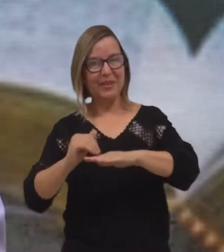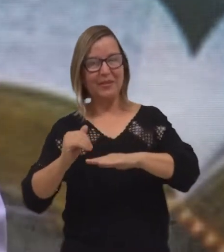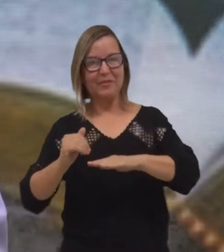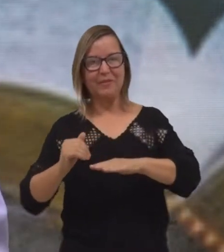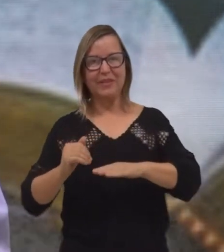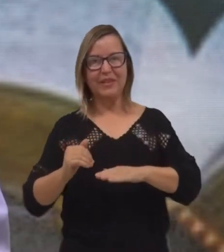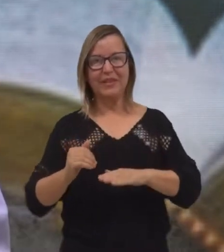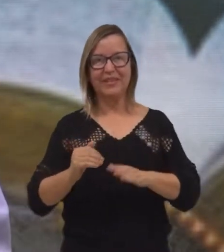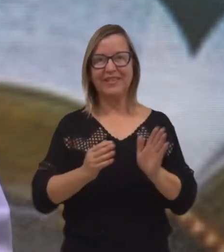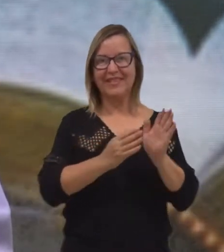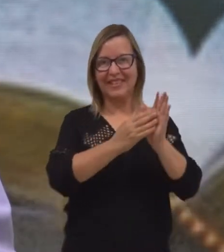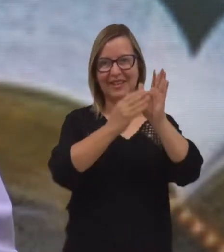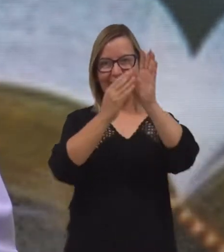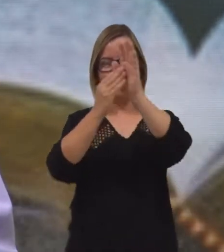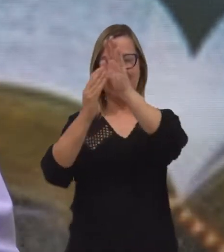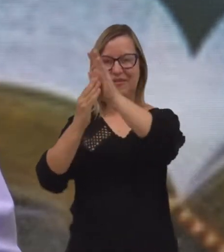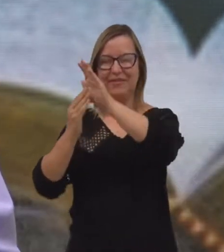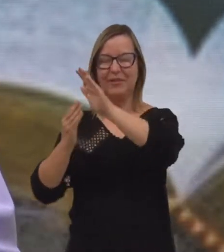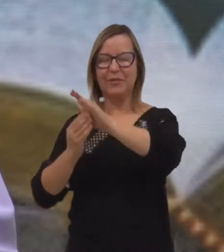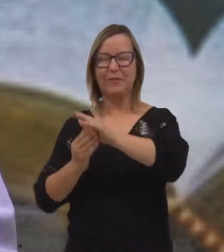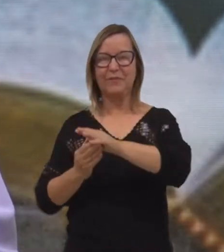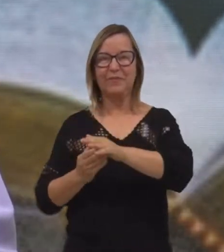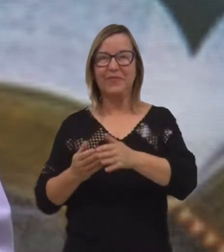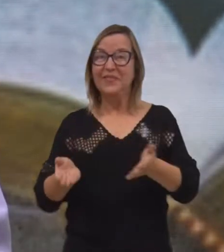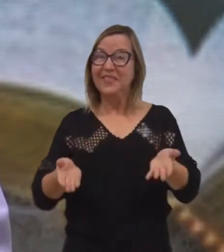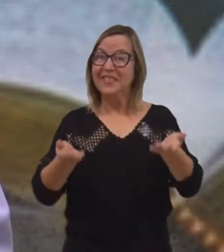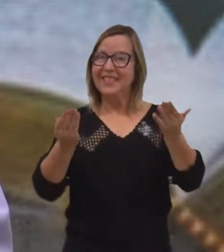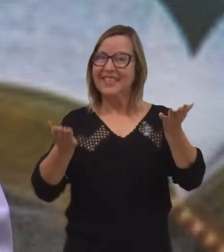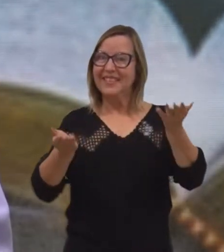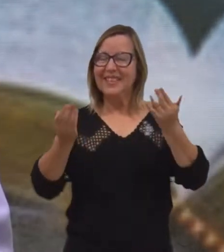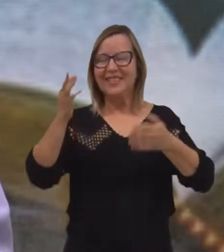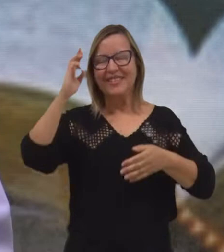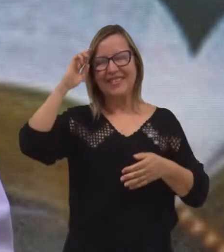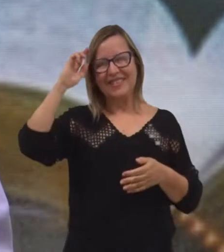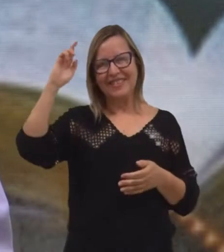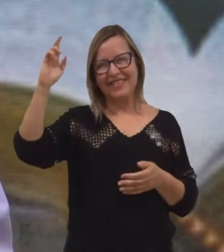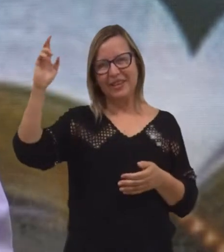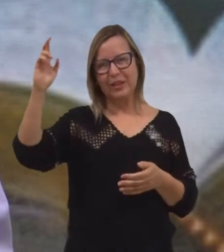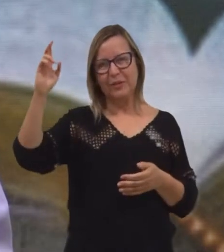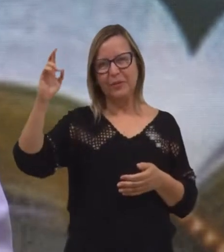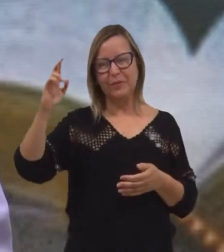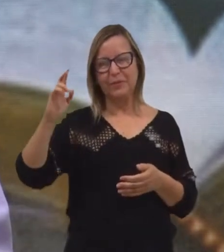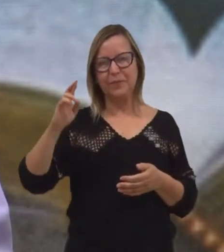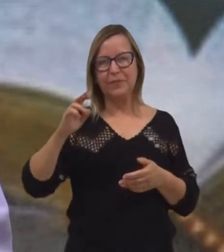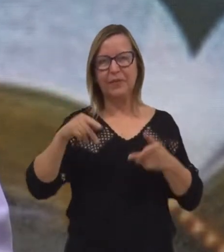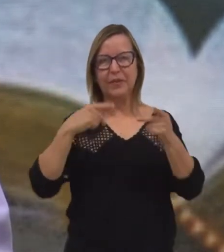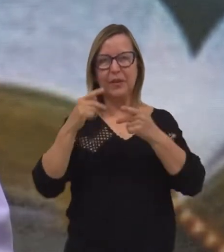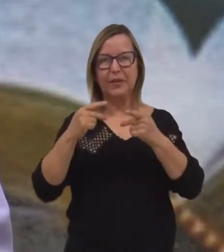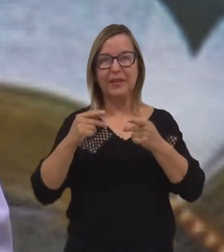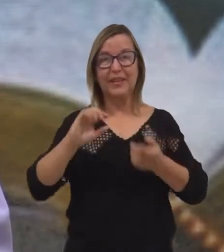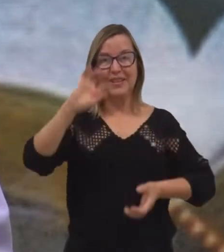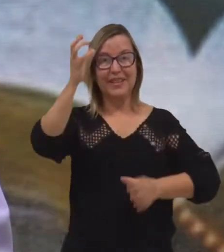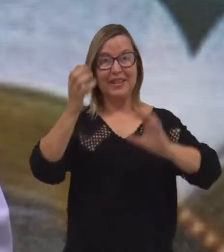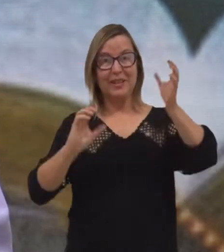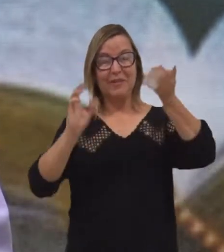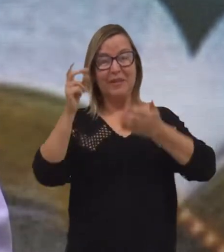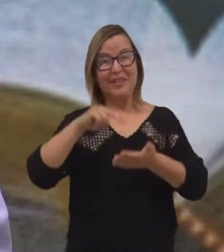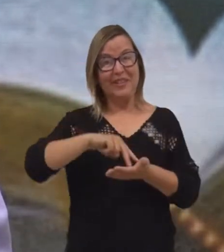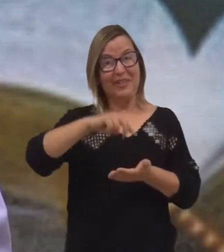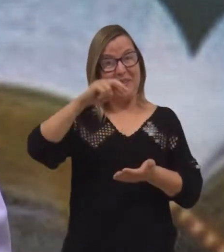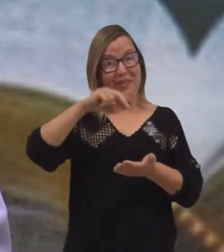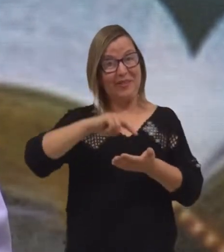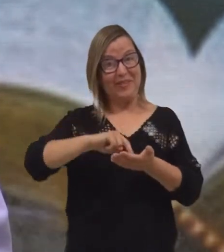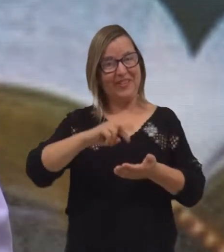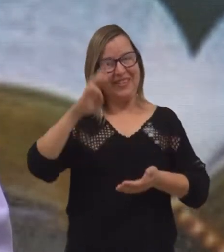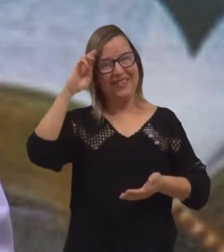ao louvor, né? A exaltar ao Senhor. Quando ele diz celebrai com júbilo ao Senhor todas